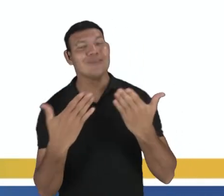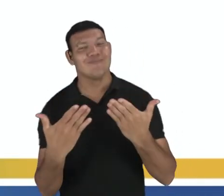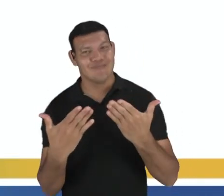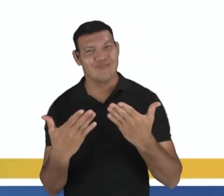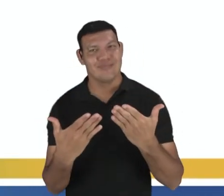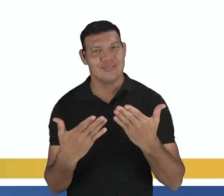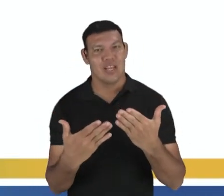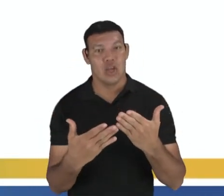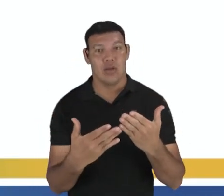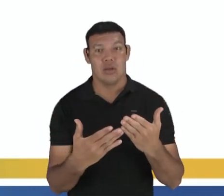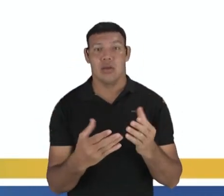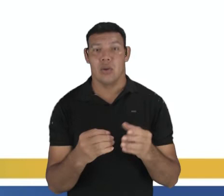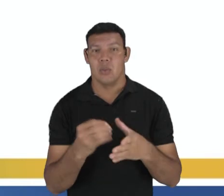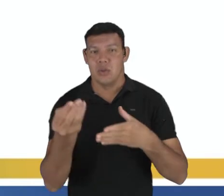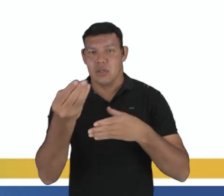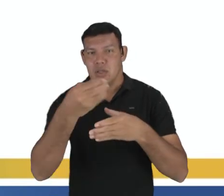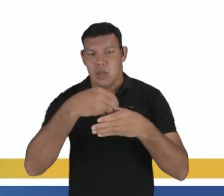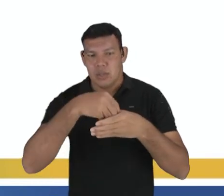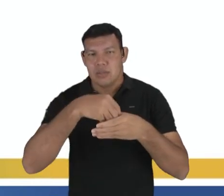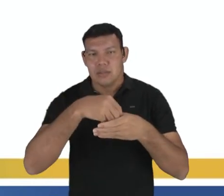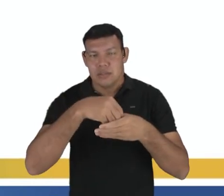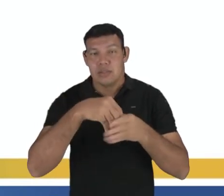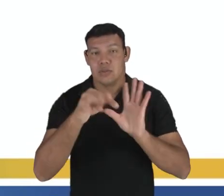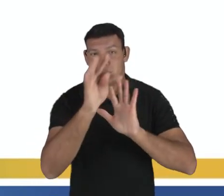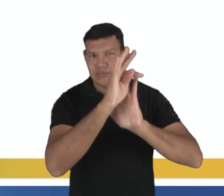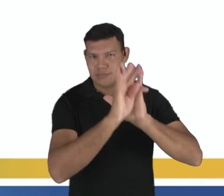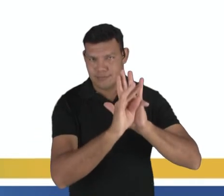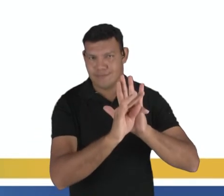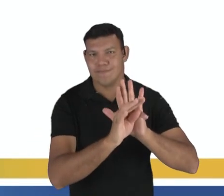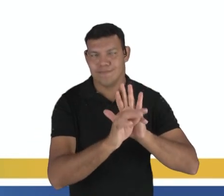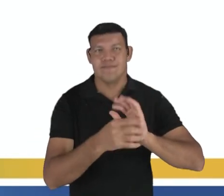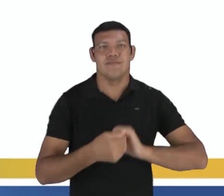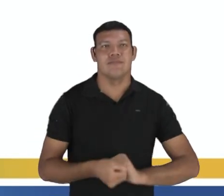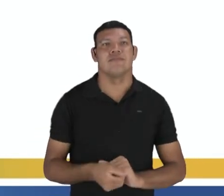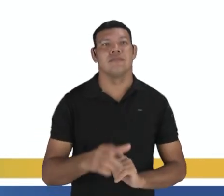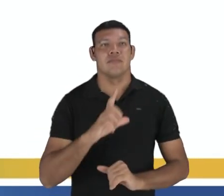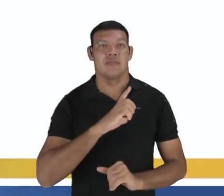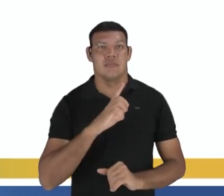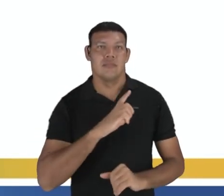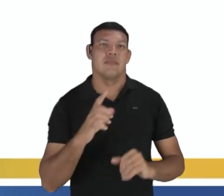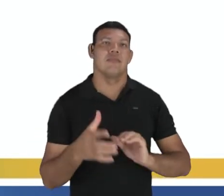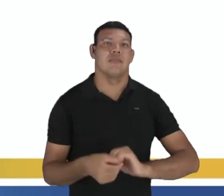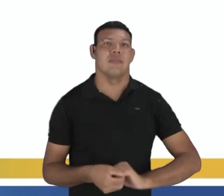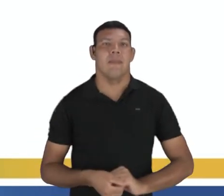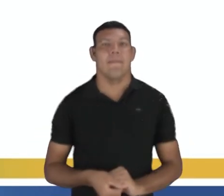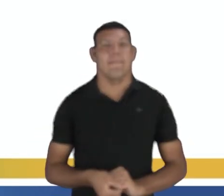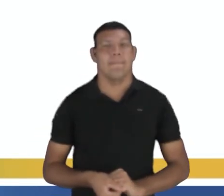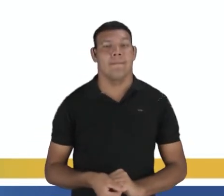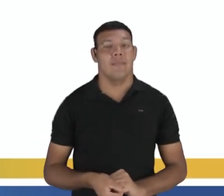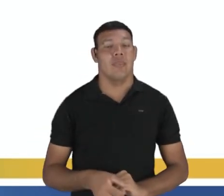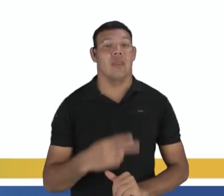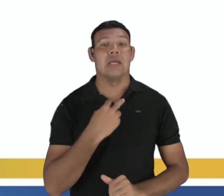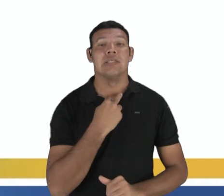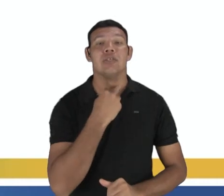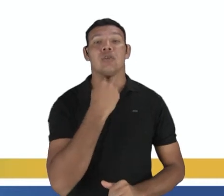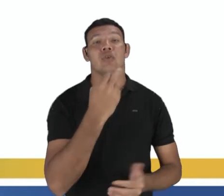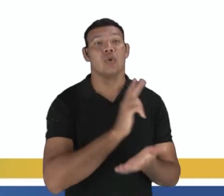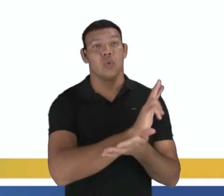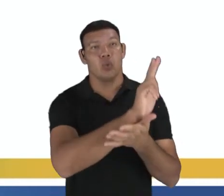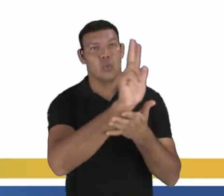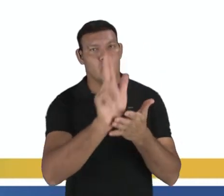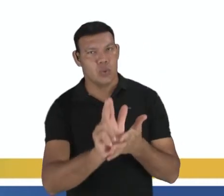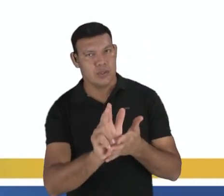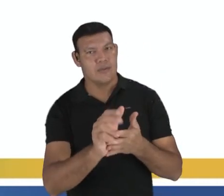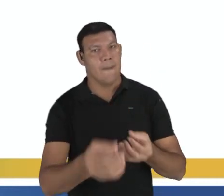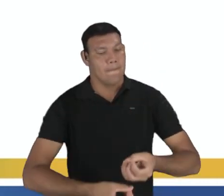conversa além do que está explícito dentro do texto. Então, nessa questão, nós teremos as